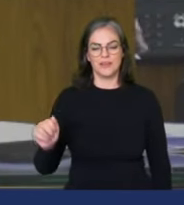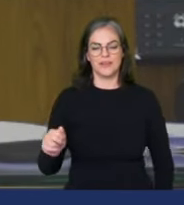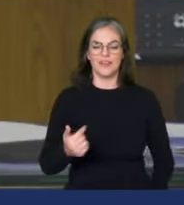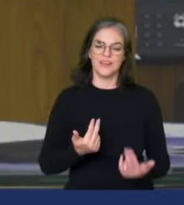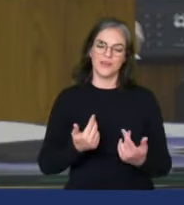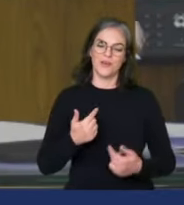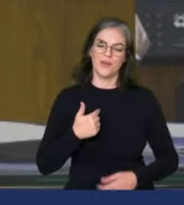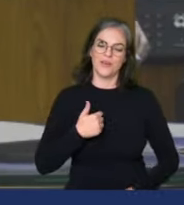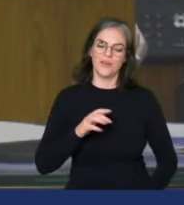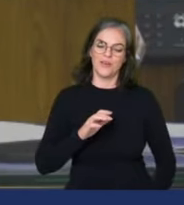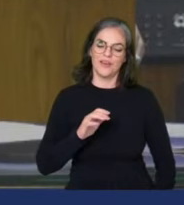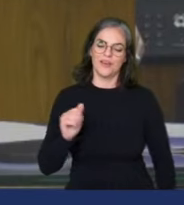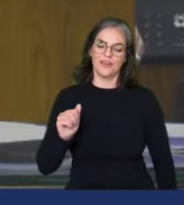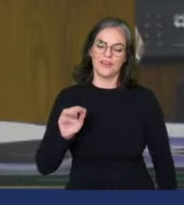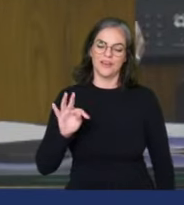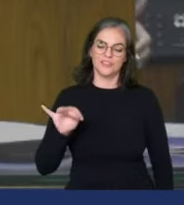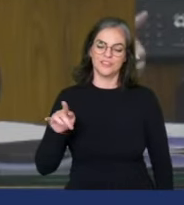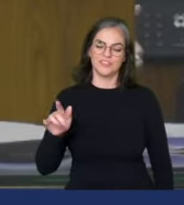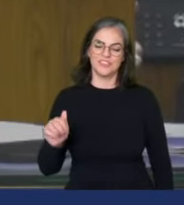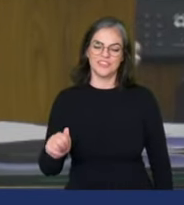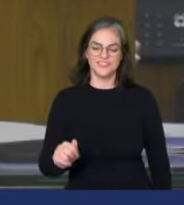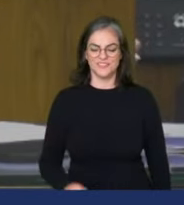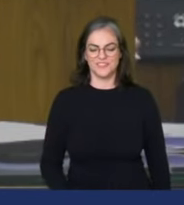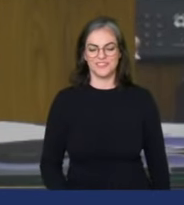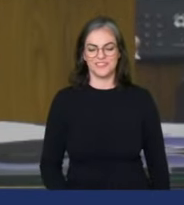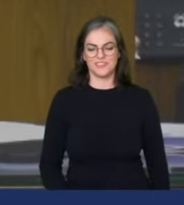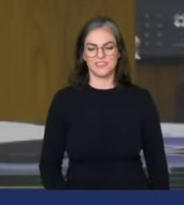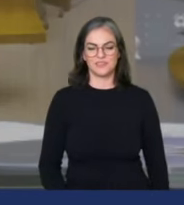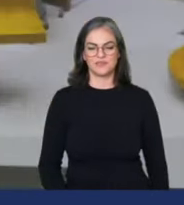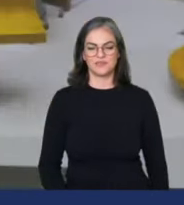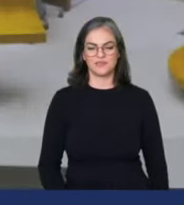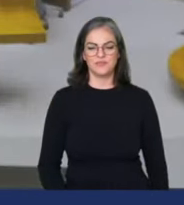de Vitória da Conquista.